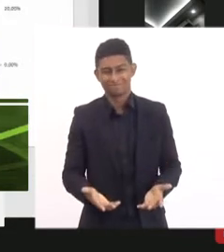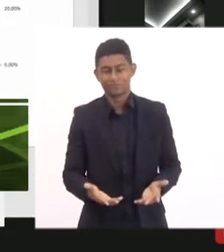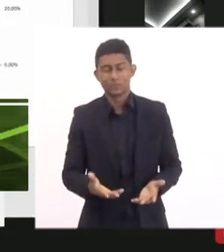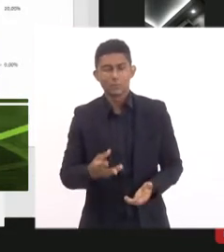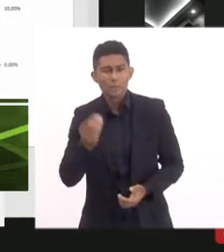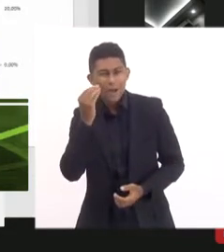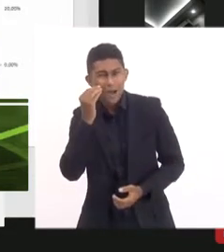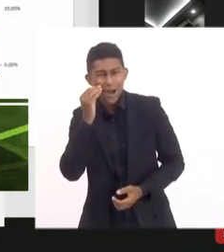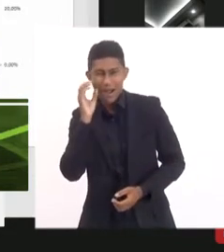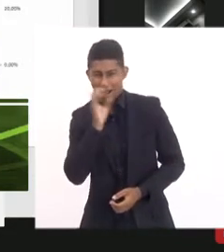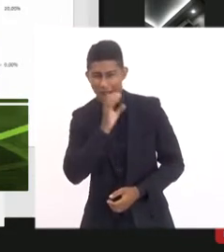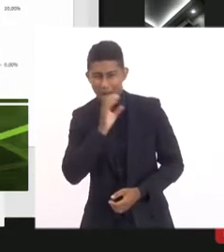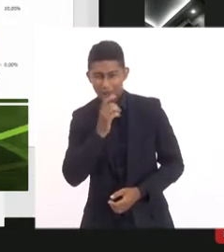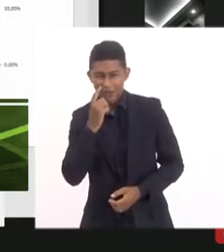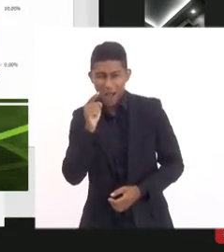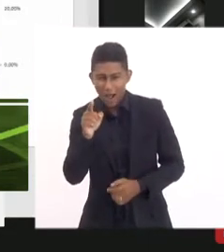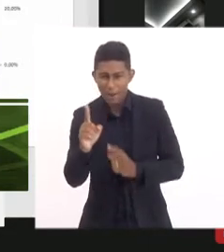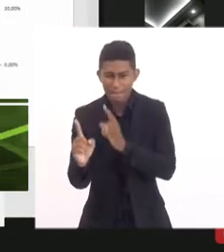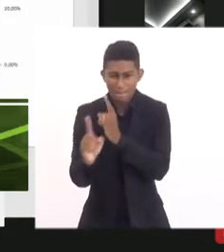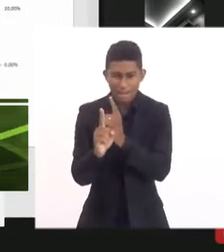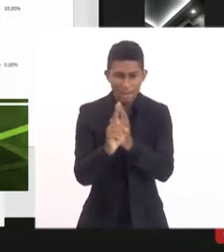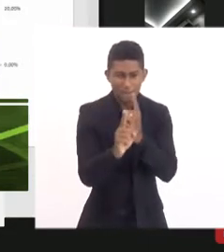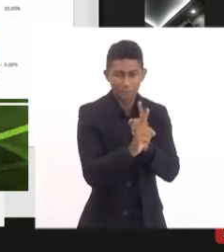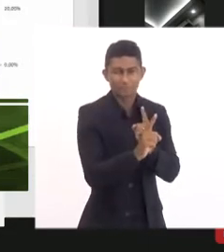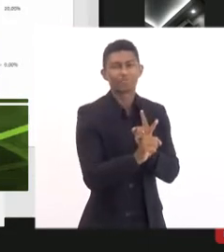rápido de antígeno, ela mostra